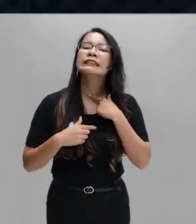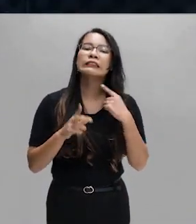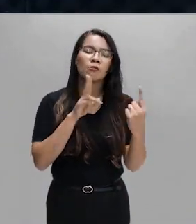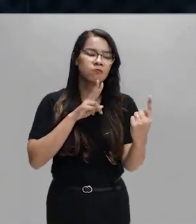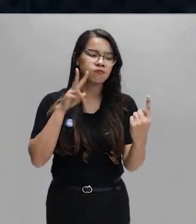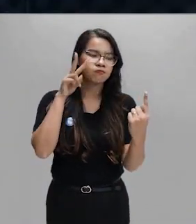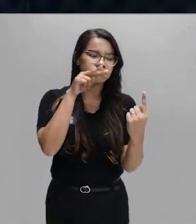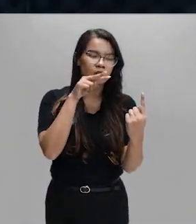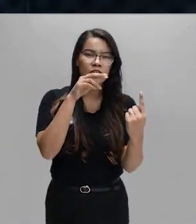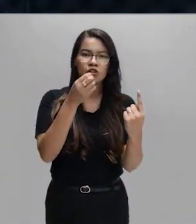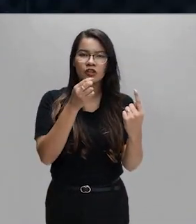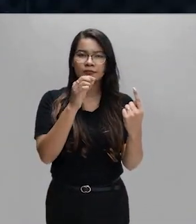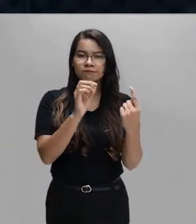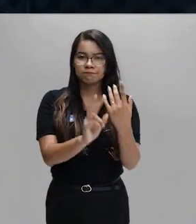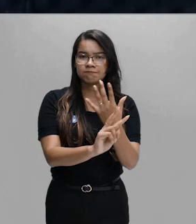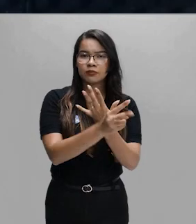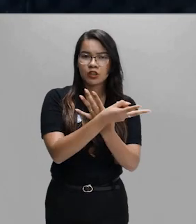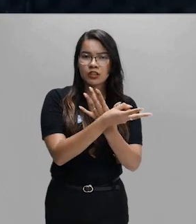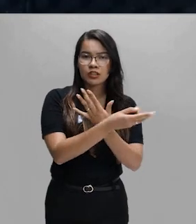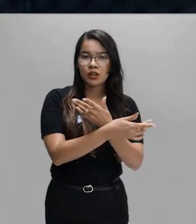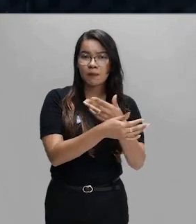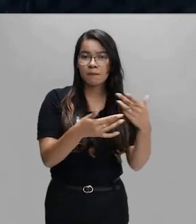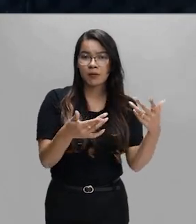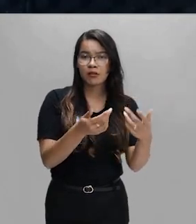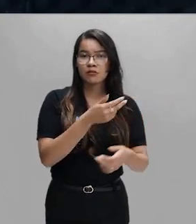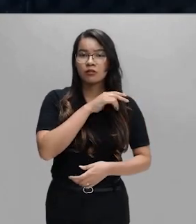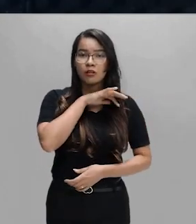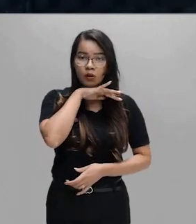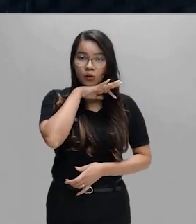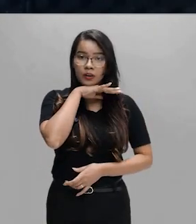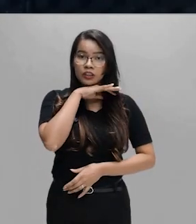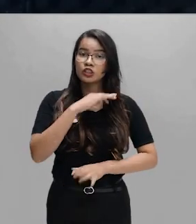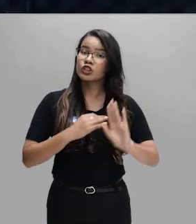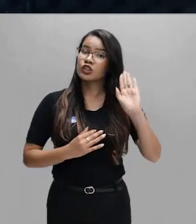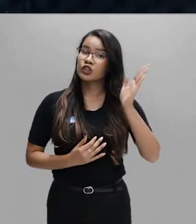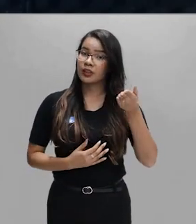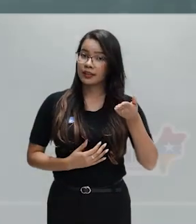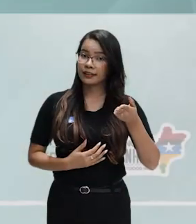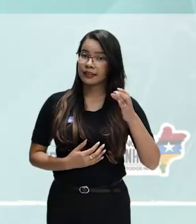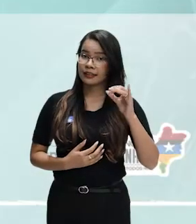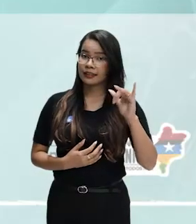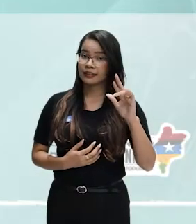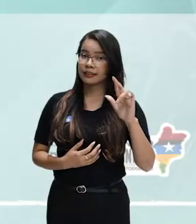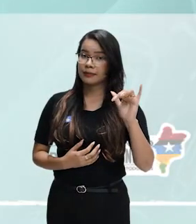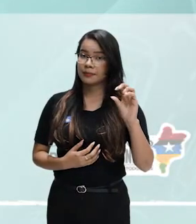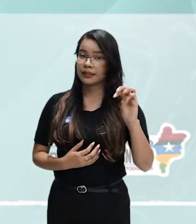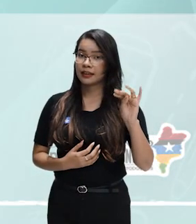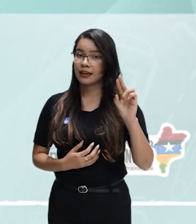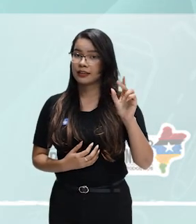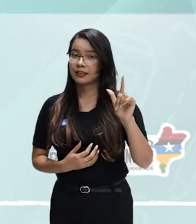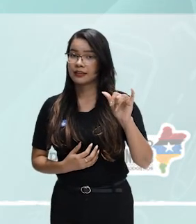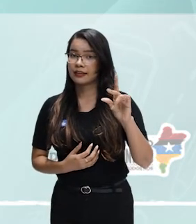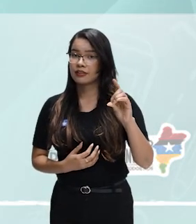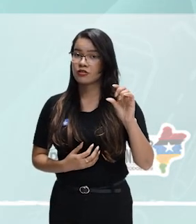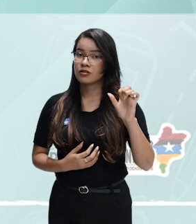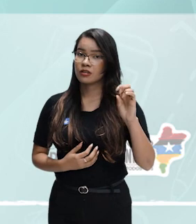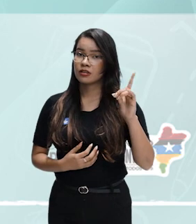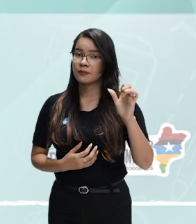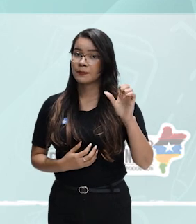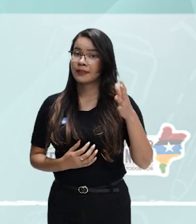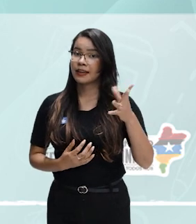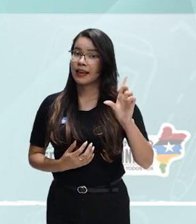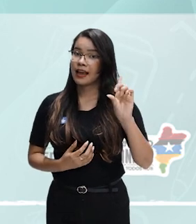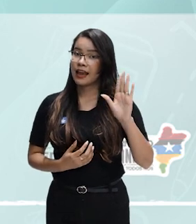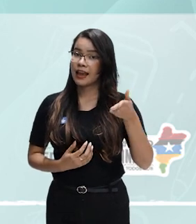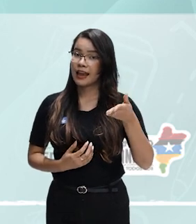de causar dano ao outro. Isso é violência. Criminalidade, atenção agora, hein? Criminalidade é a